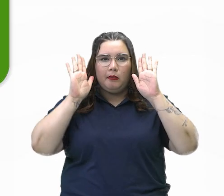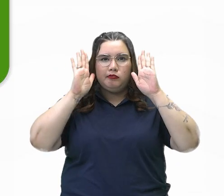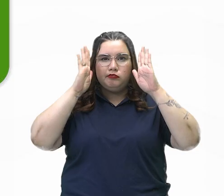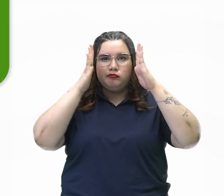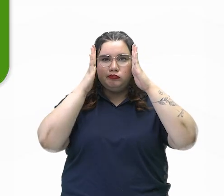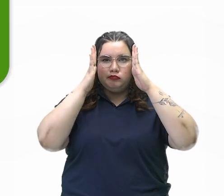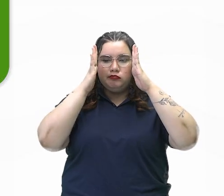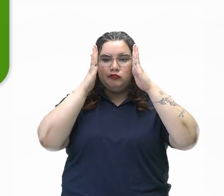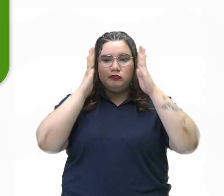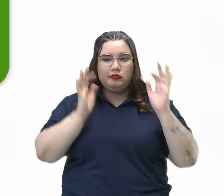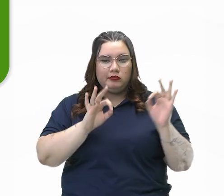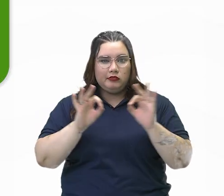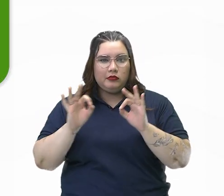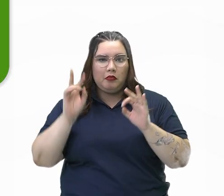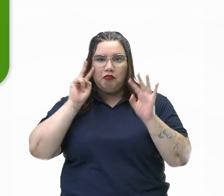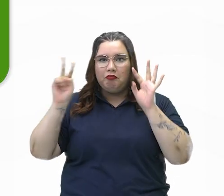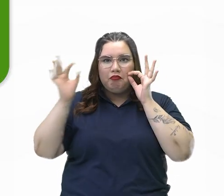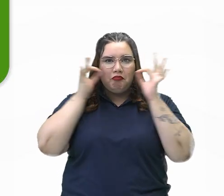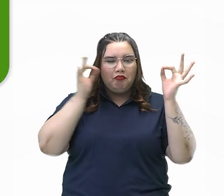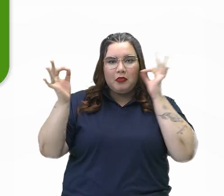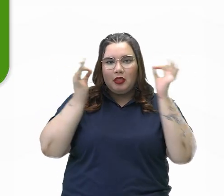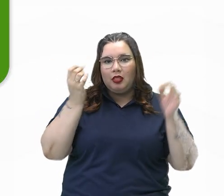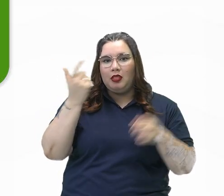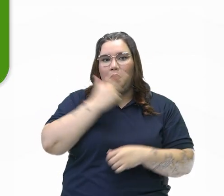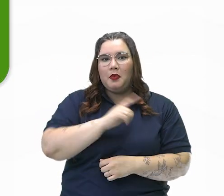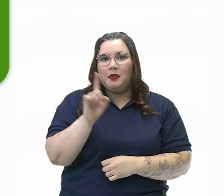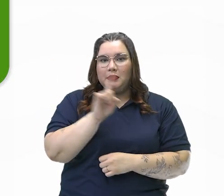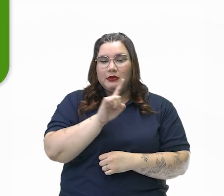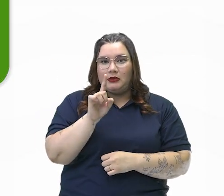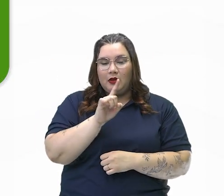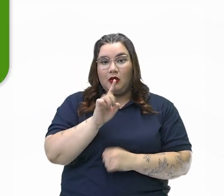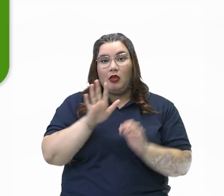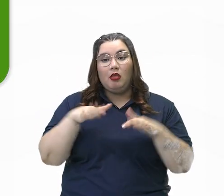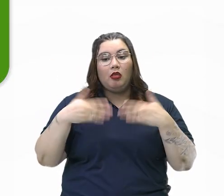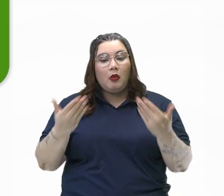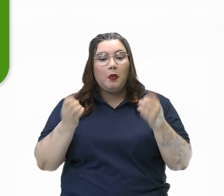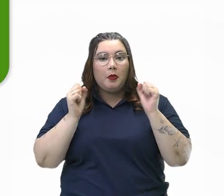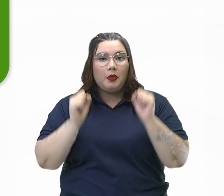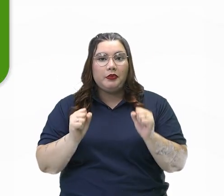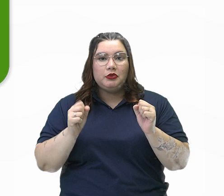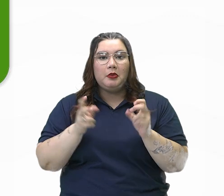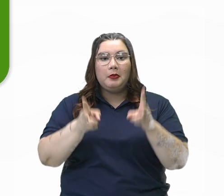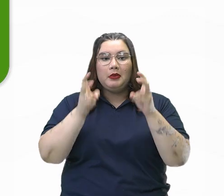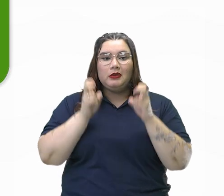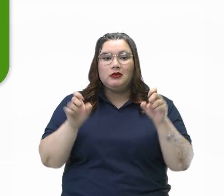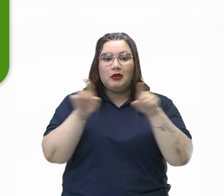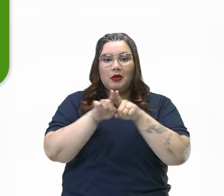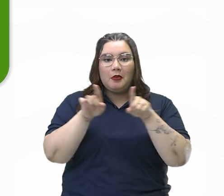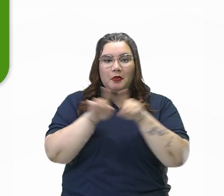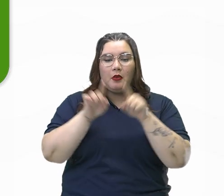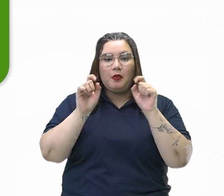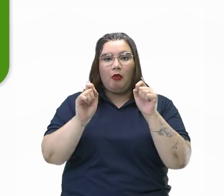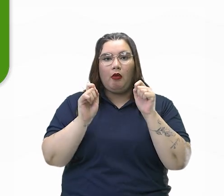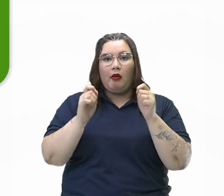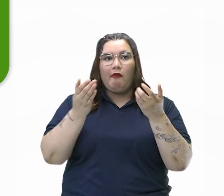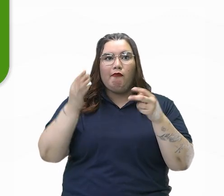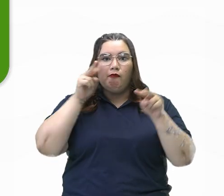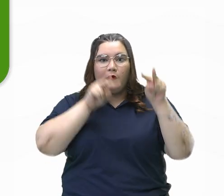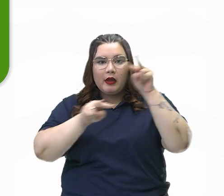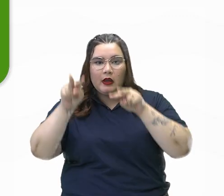Quando a doença avança, pode-se observar a perda também da visão